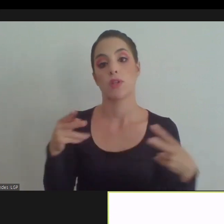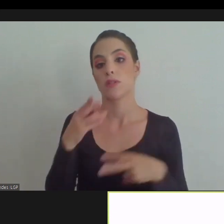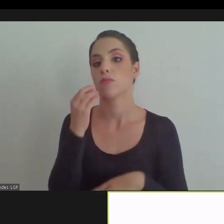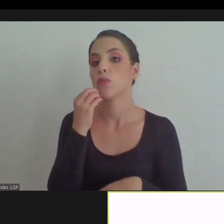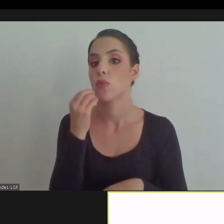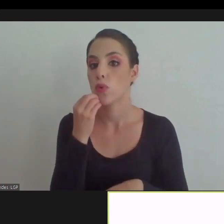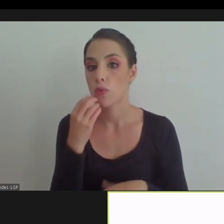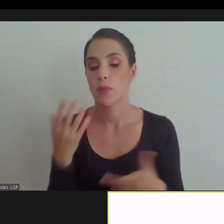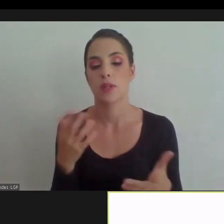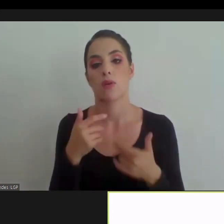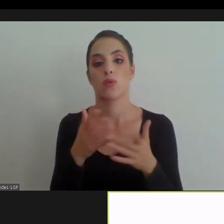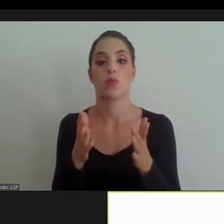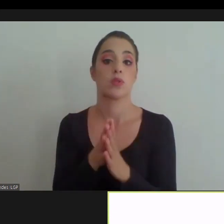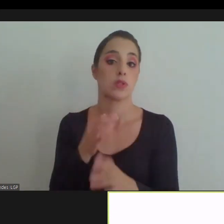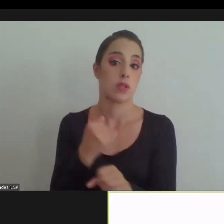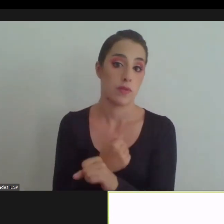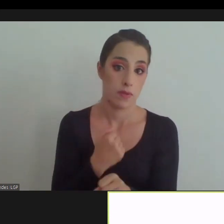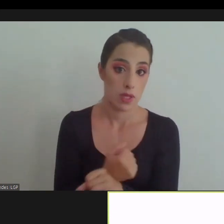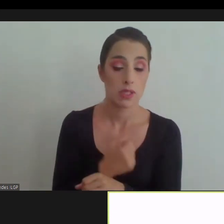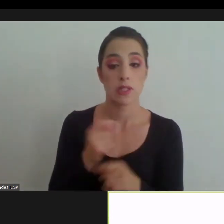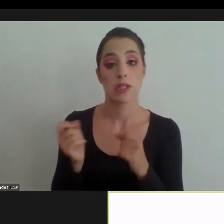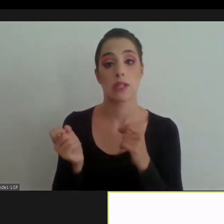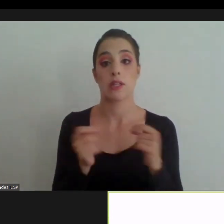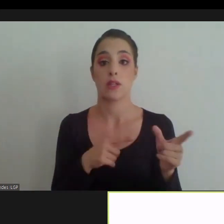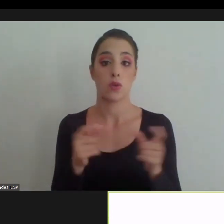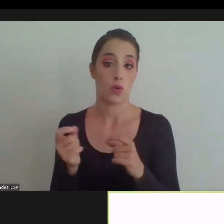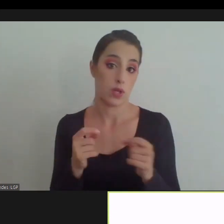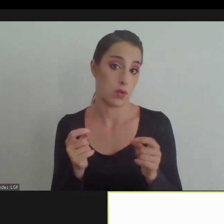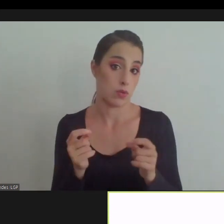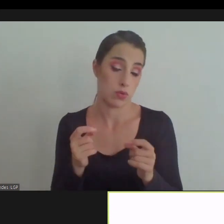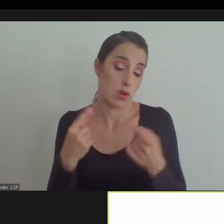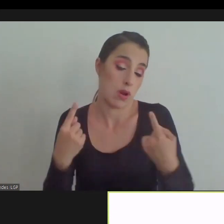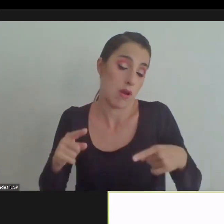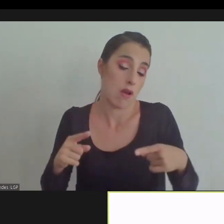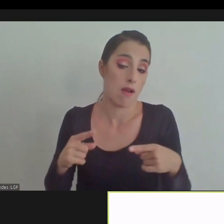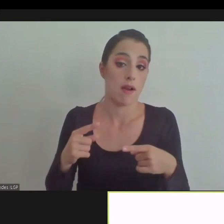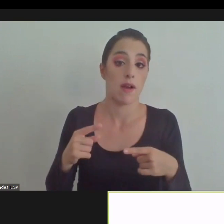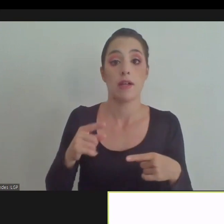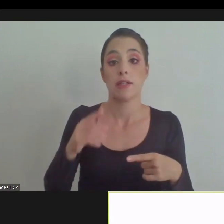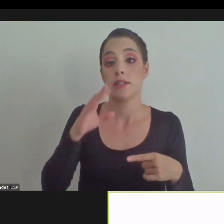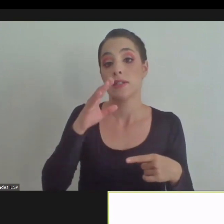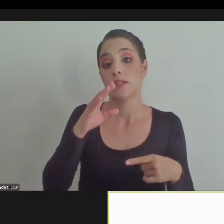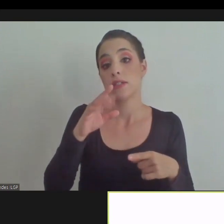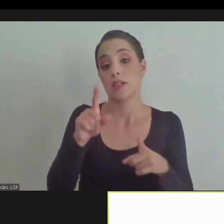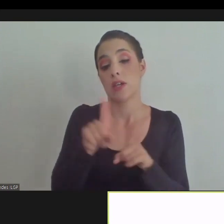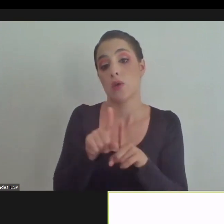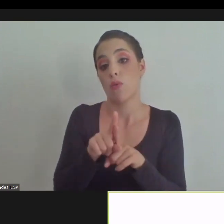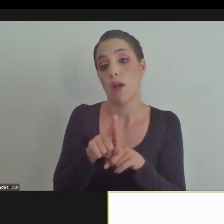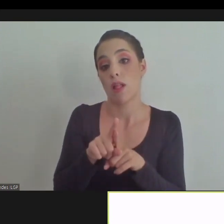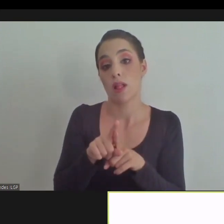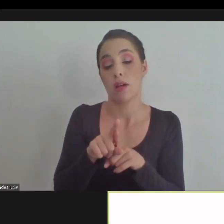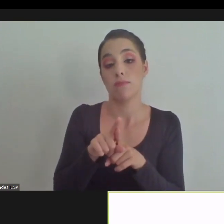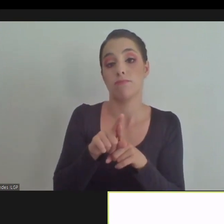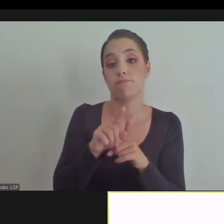os serviços eletrônicos geralmente têm um pendor de serem estranhos ou serem concebidos